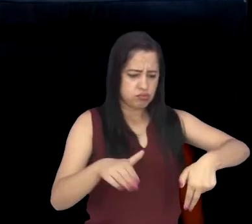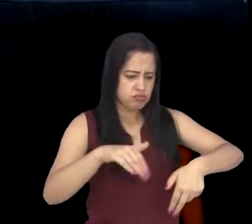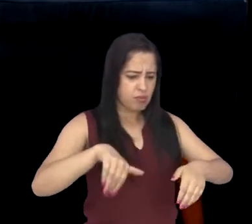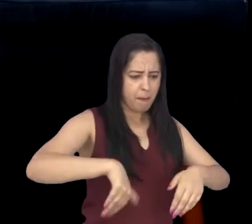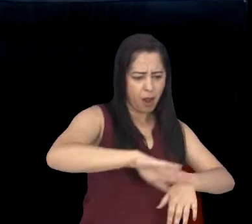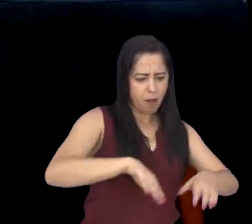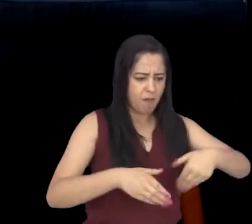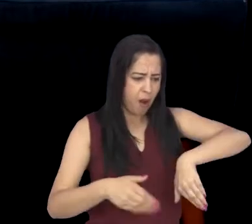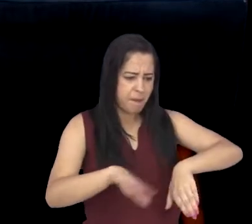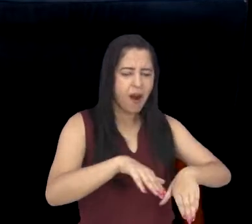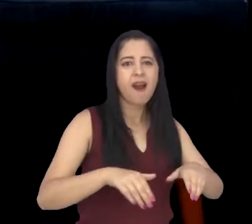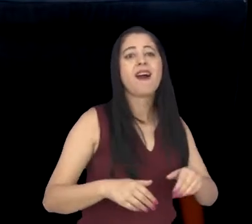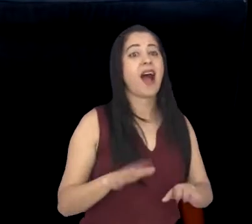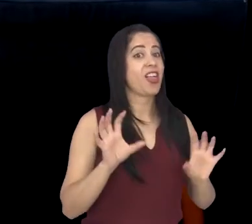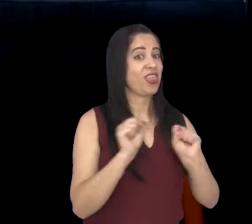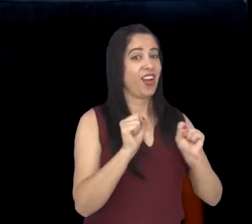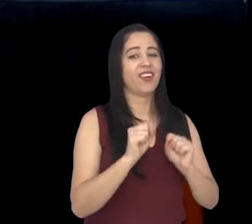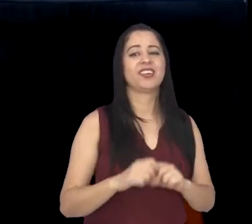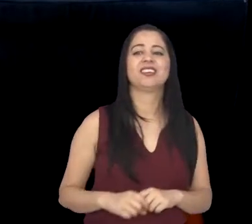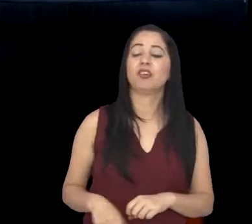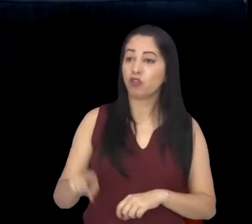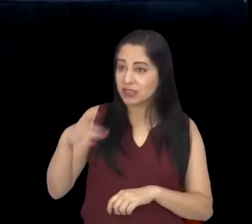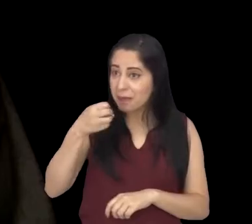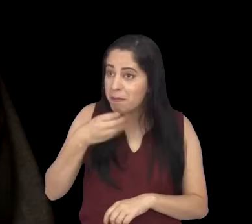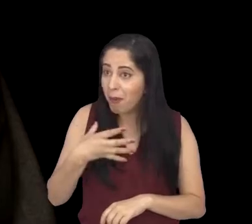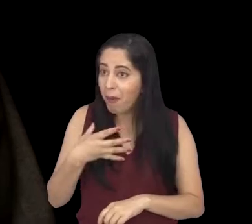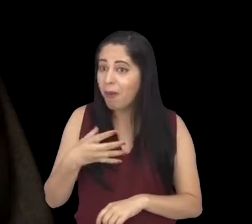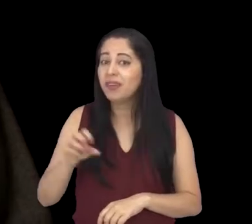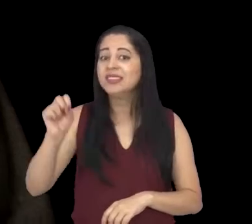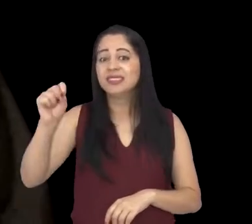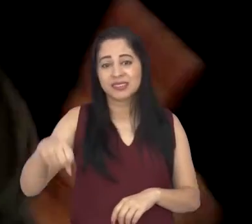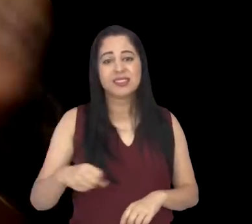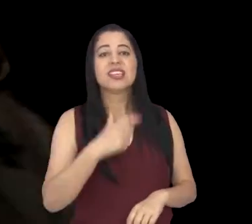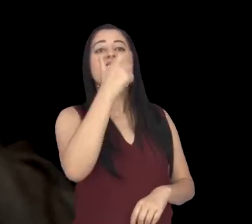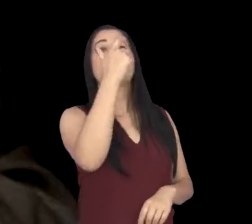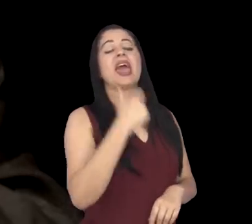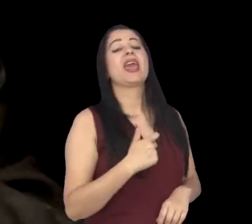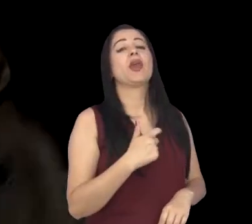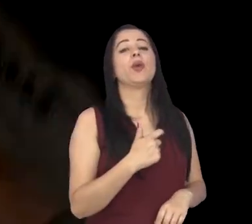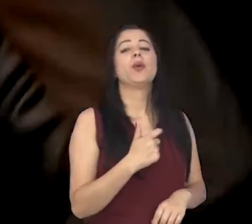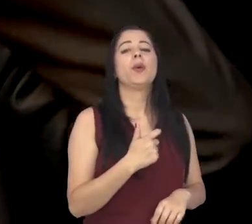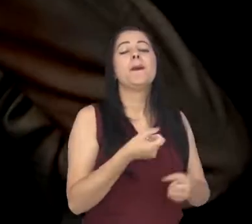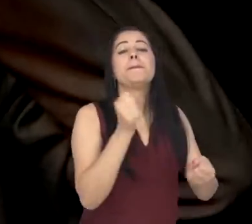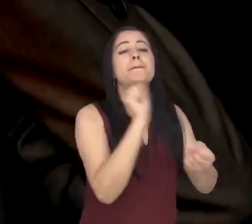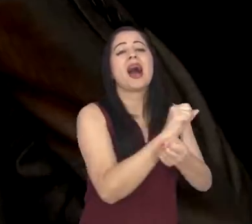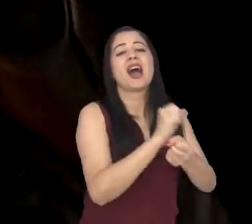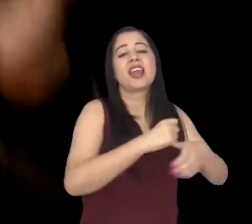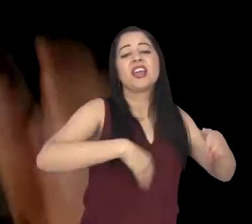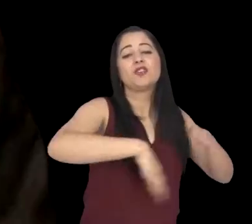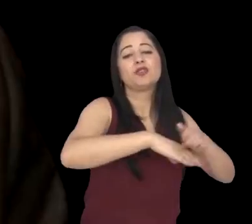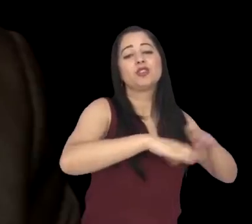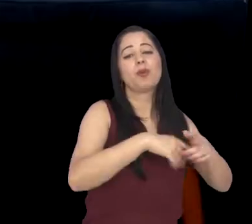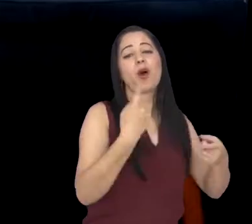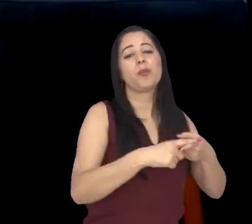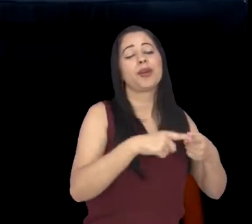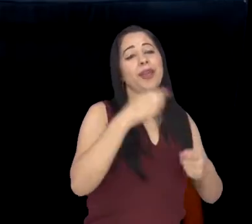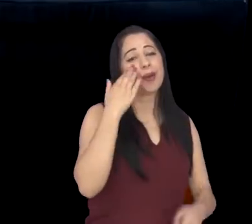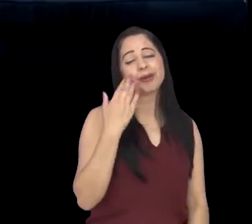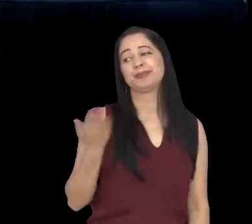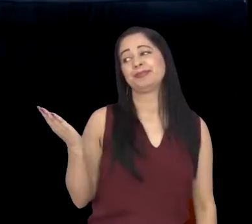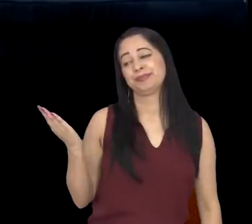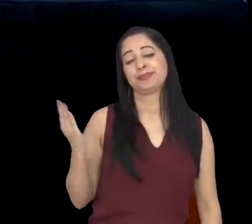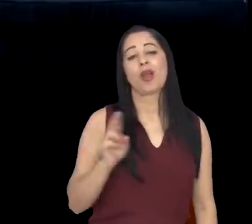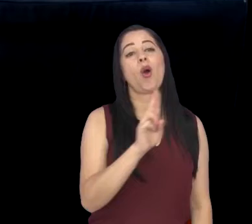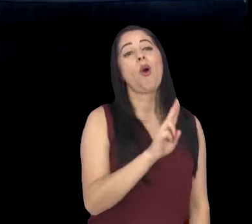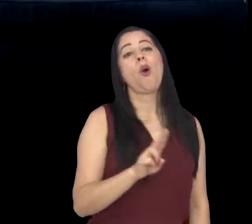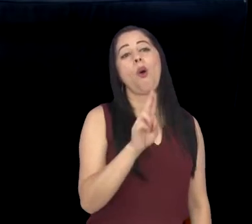Noroeste, joguei, que é o time de lá. Eu só parei de jogar bola porque comecei a usar isso aqui, ó. É